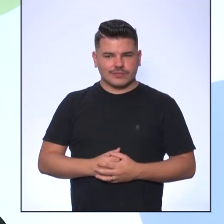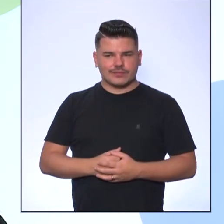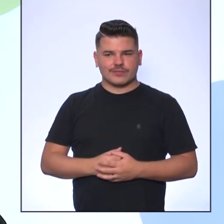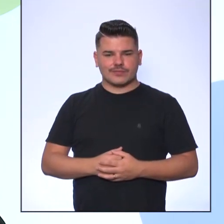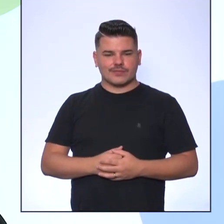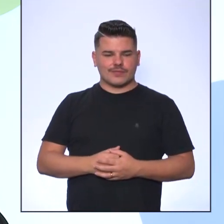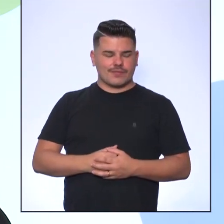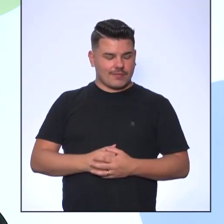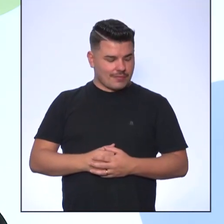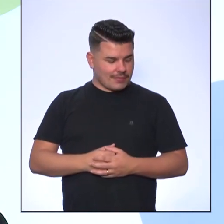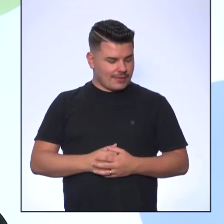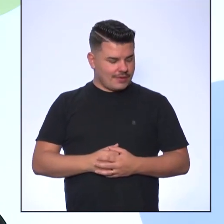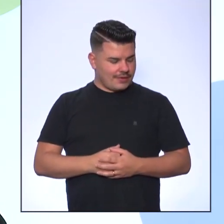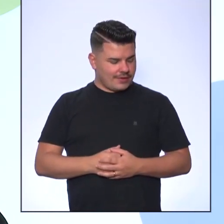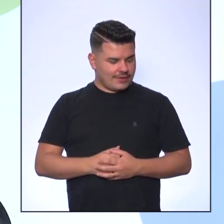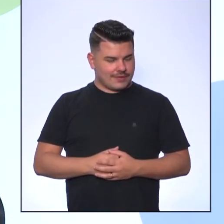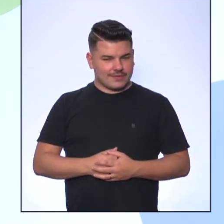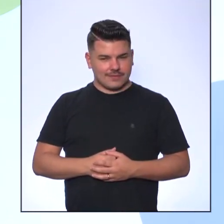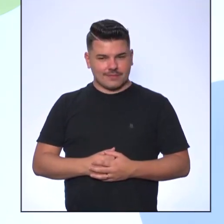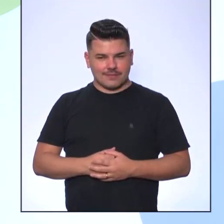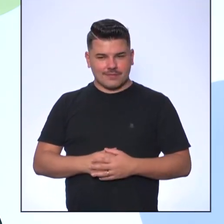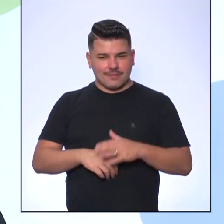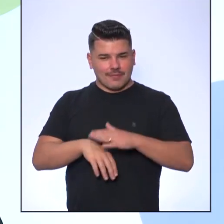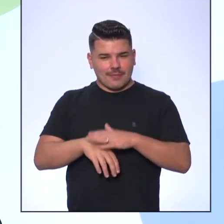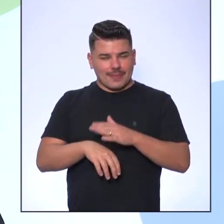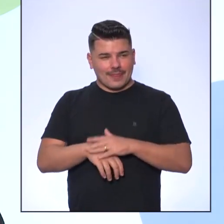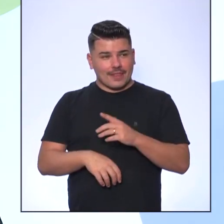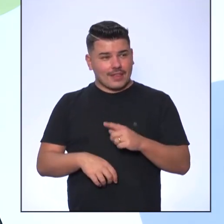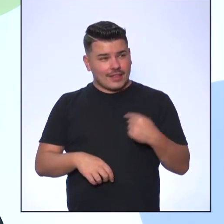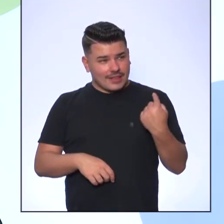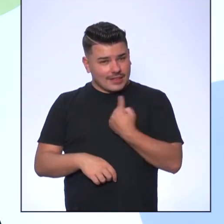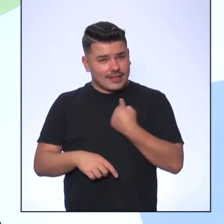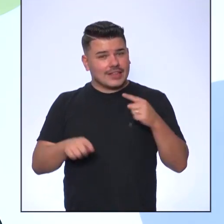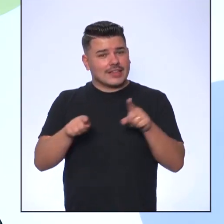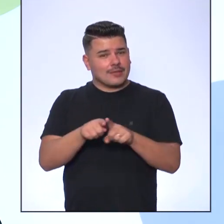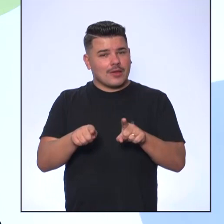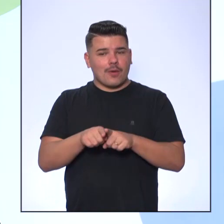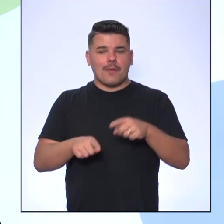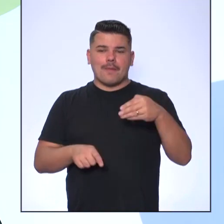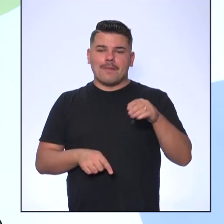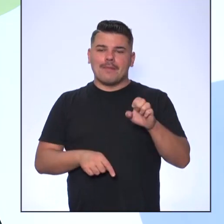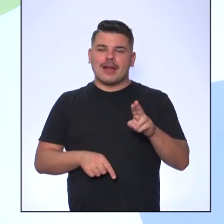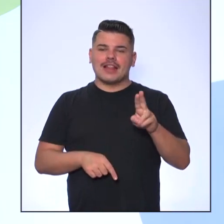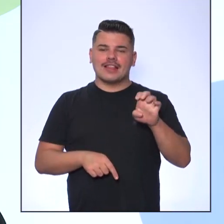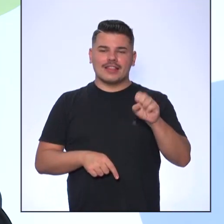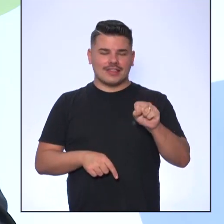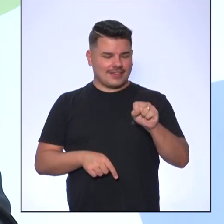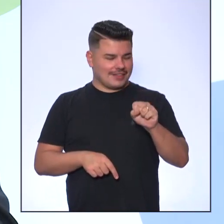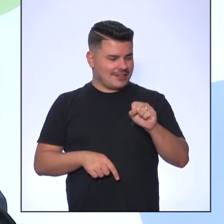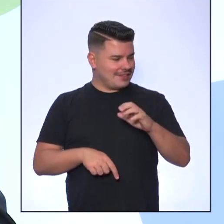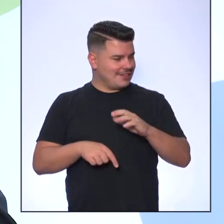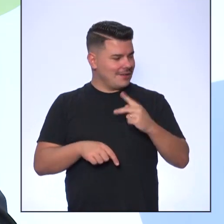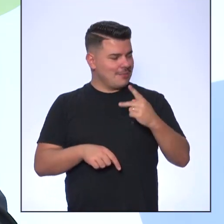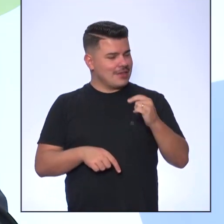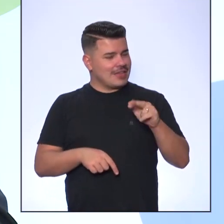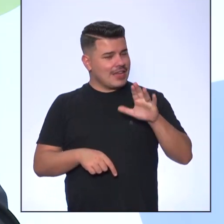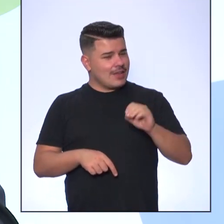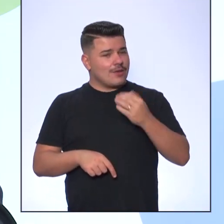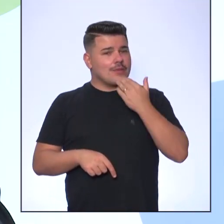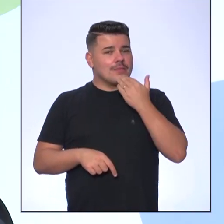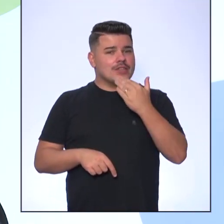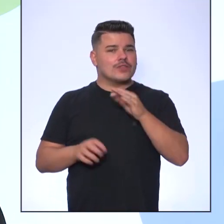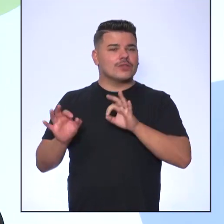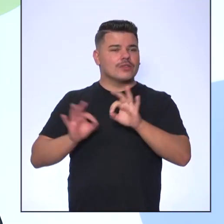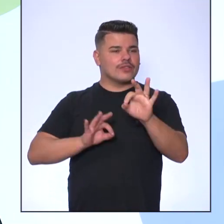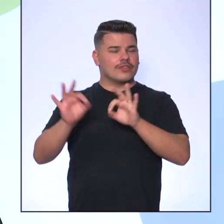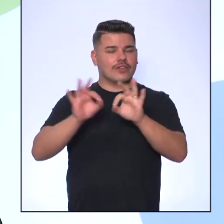vendo esse movimento. Aliás, aqui, o Matheus Pinheiro pede para explicar o resto dos vestibulares.